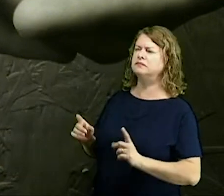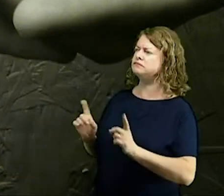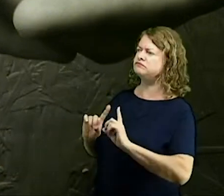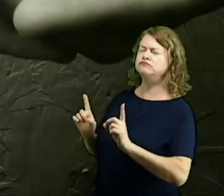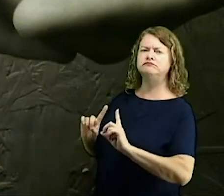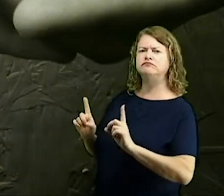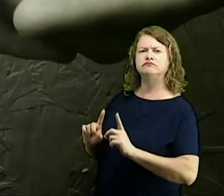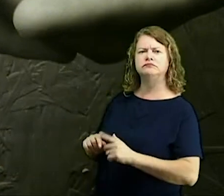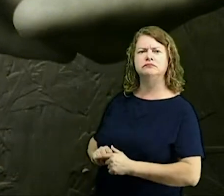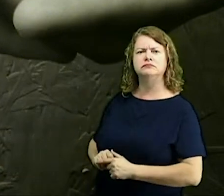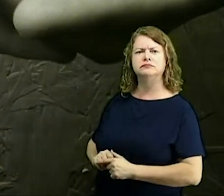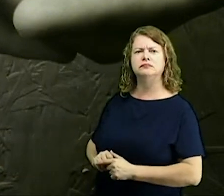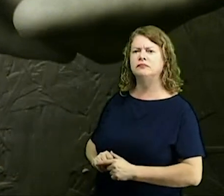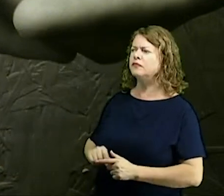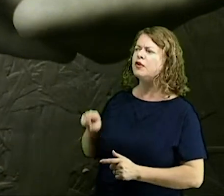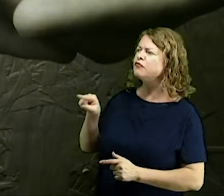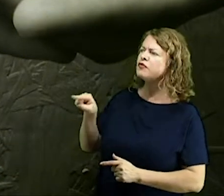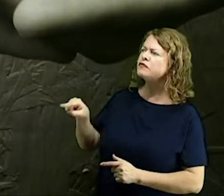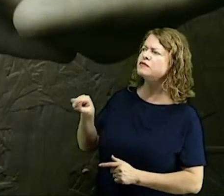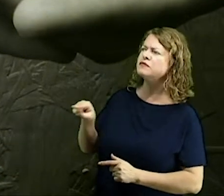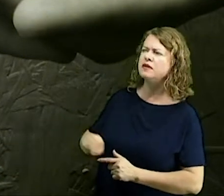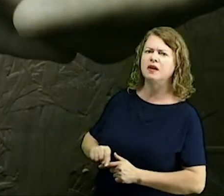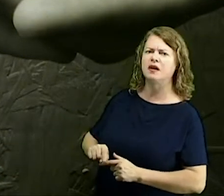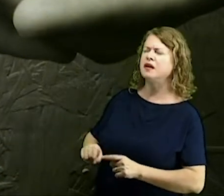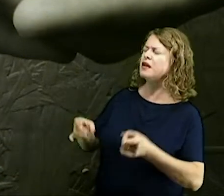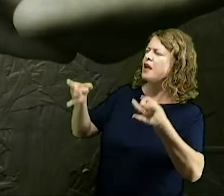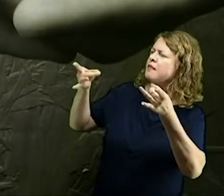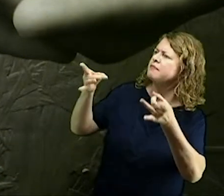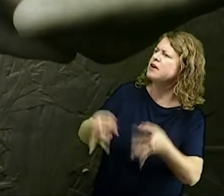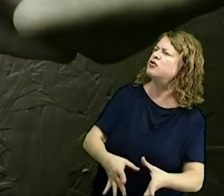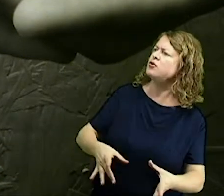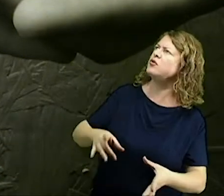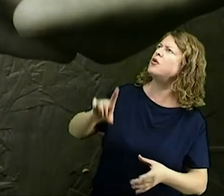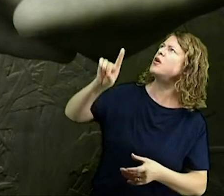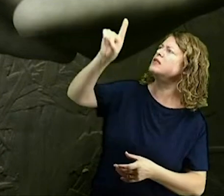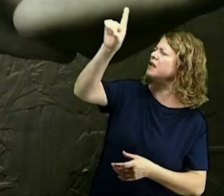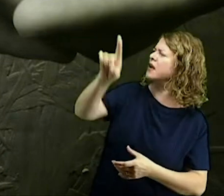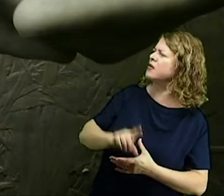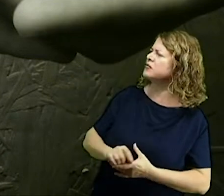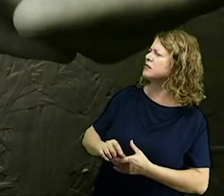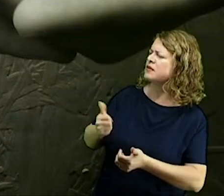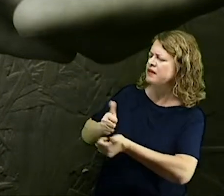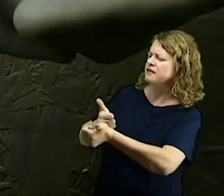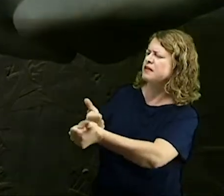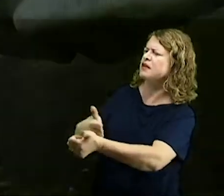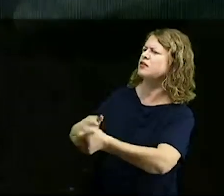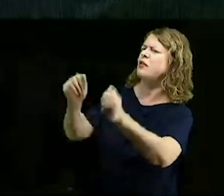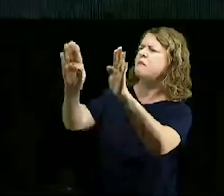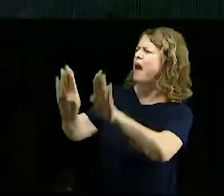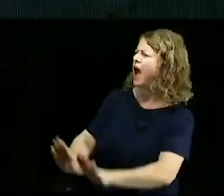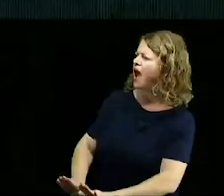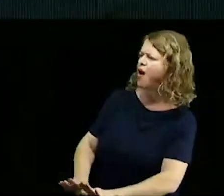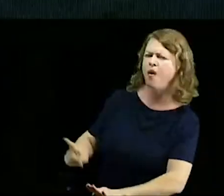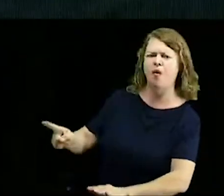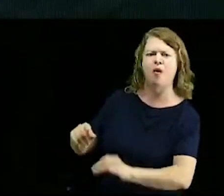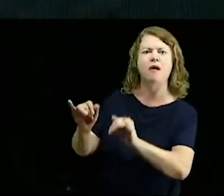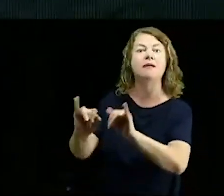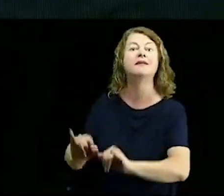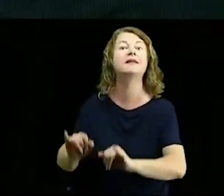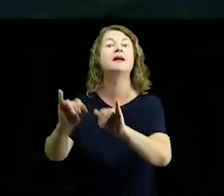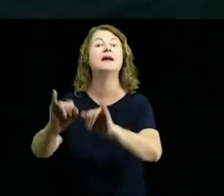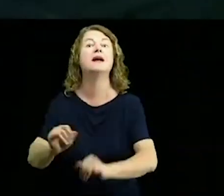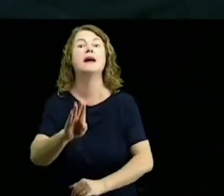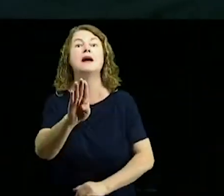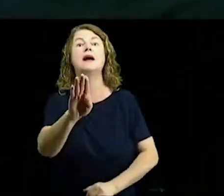porque deixaste os mandamentos do Senhor e seguistes a Baal. Baal era uma entidade maligna, demoníaca, que era